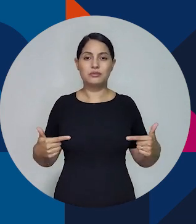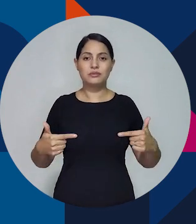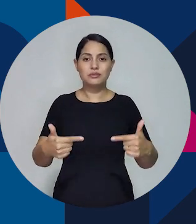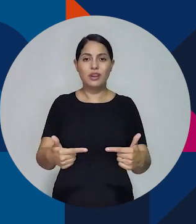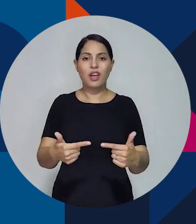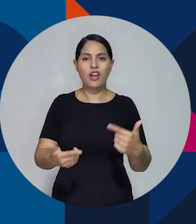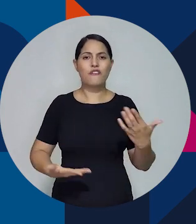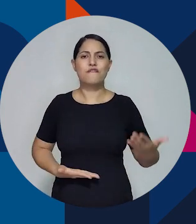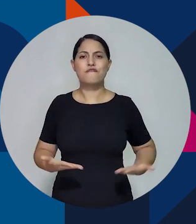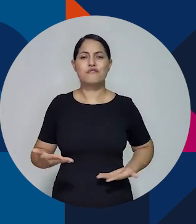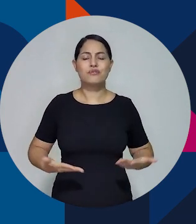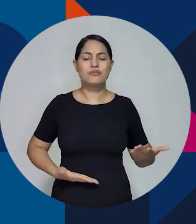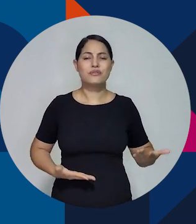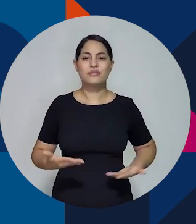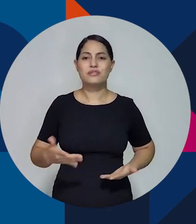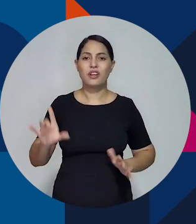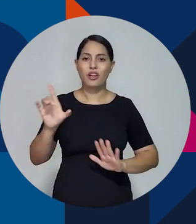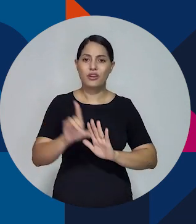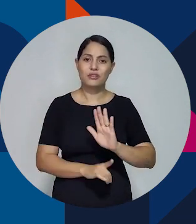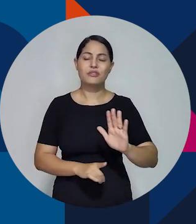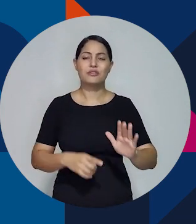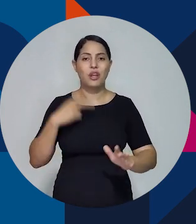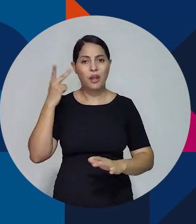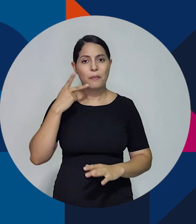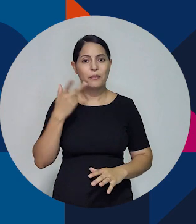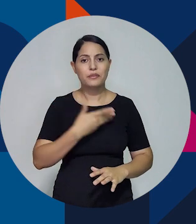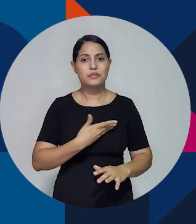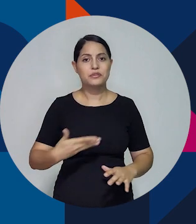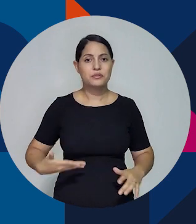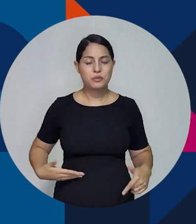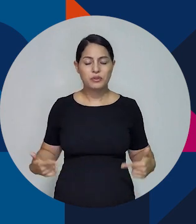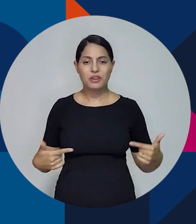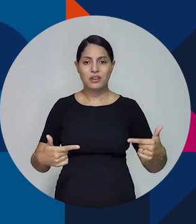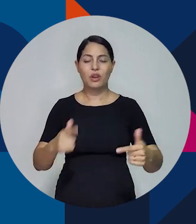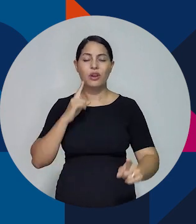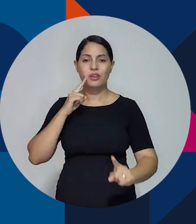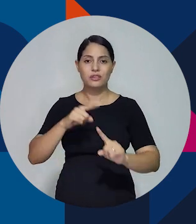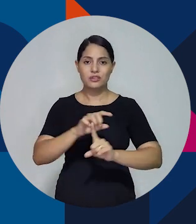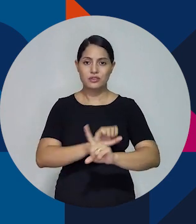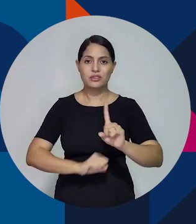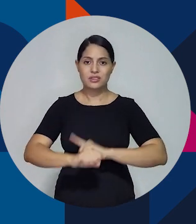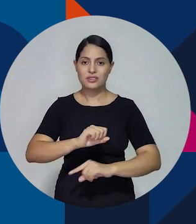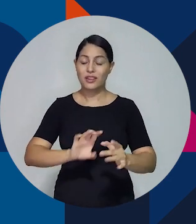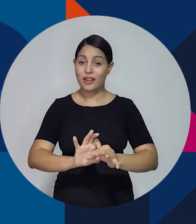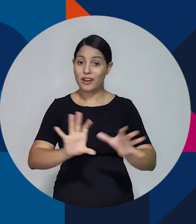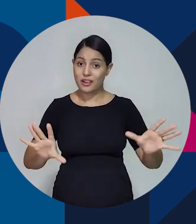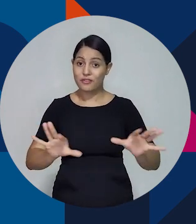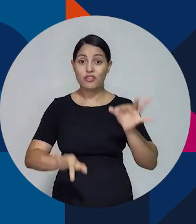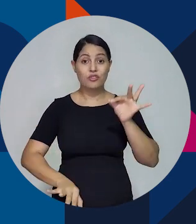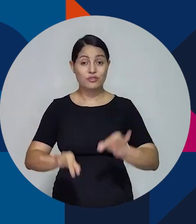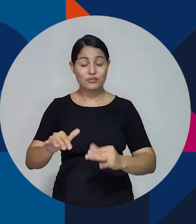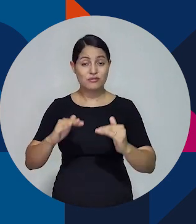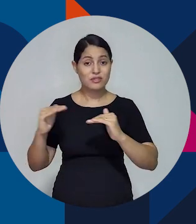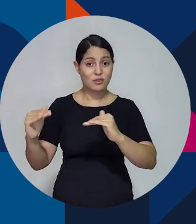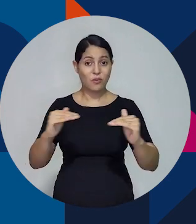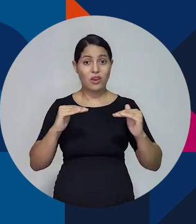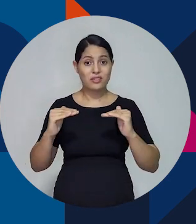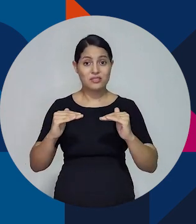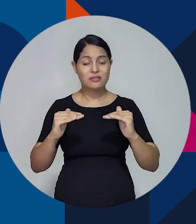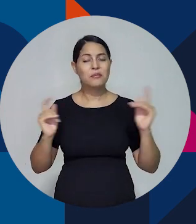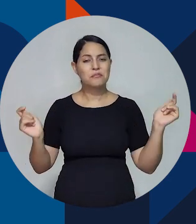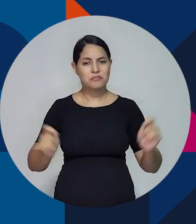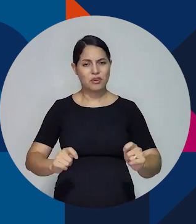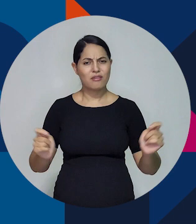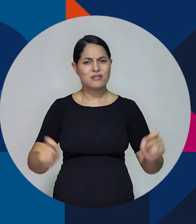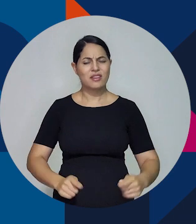advogados públicos se traduz na efetivação de políticas públicas que resultam na construção de uma sociedade livre, justa e